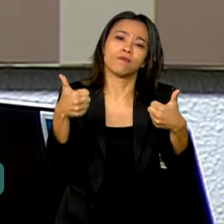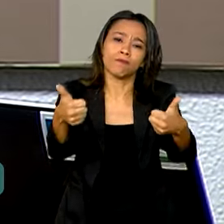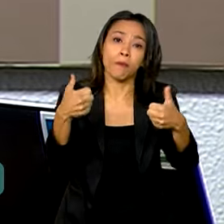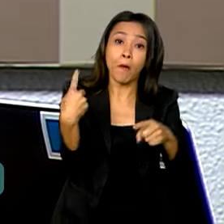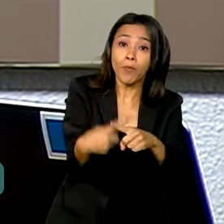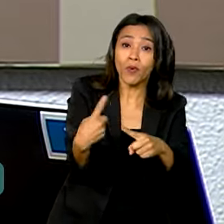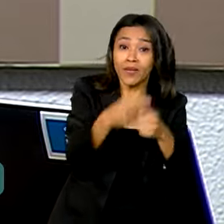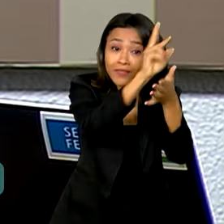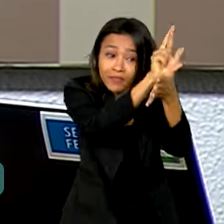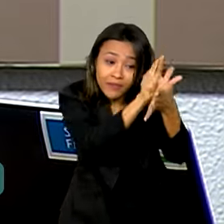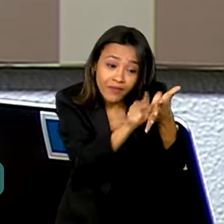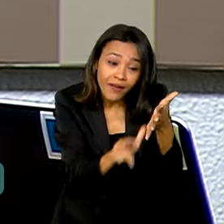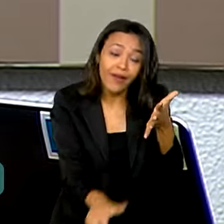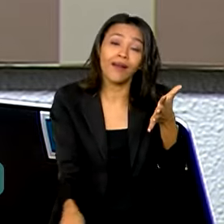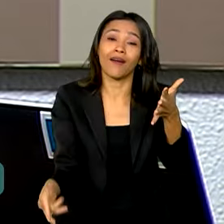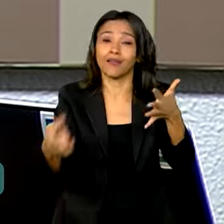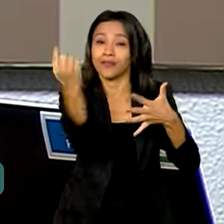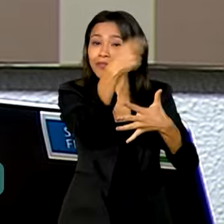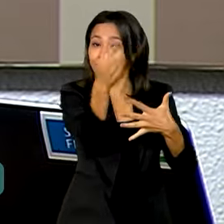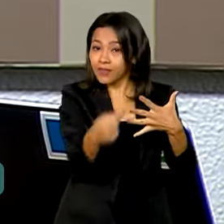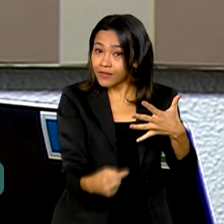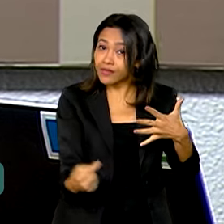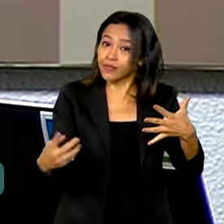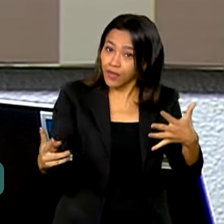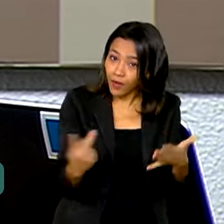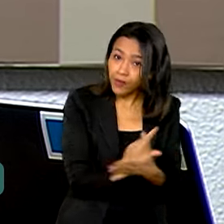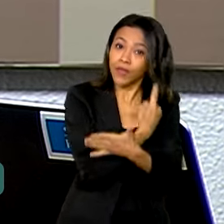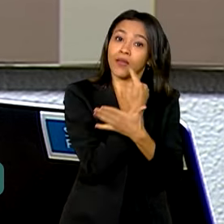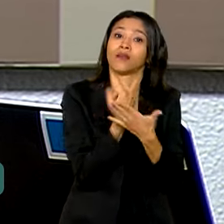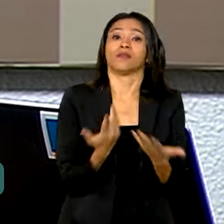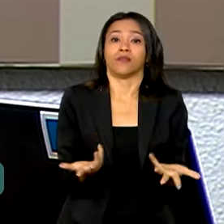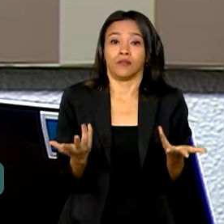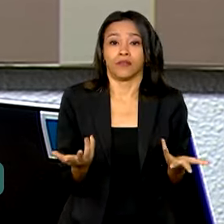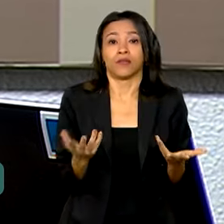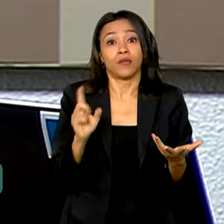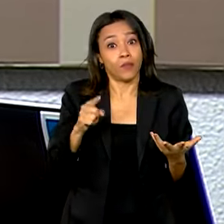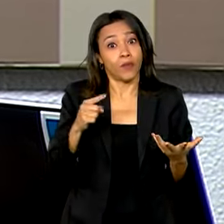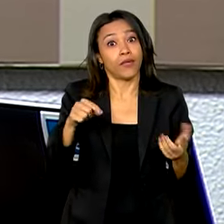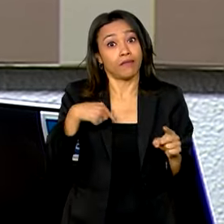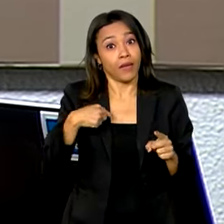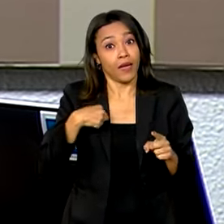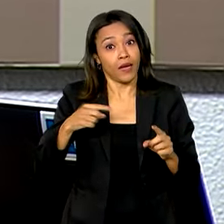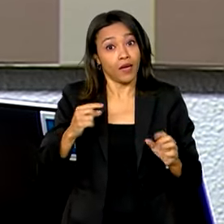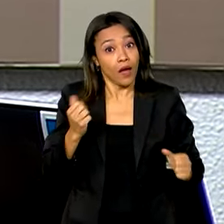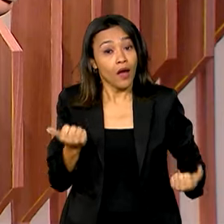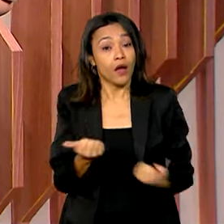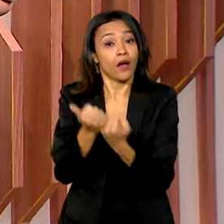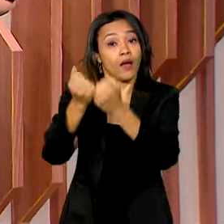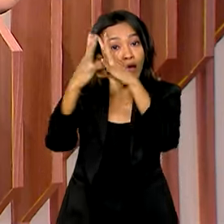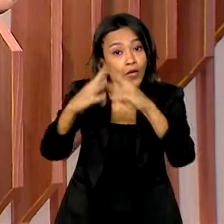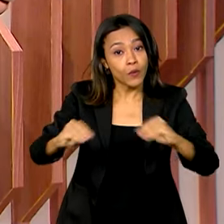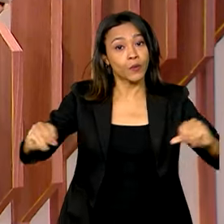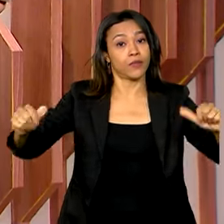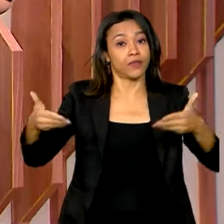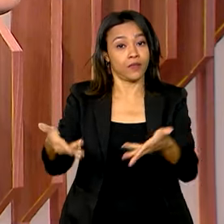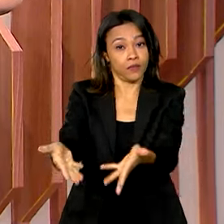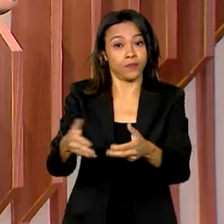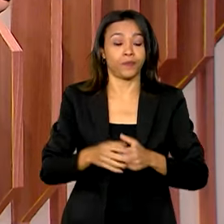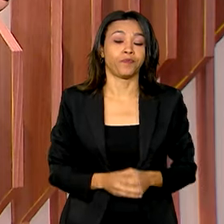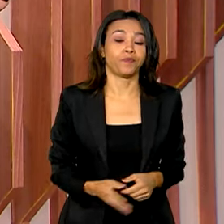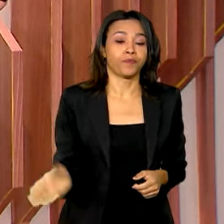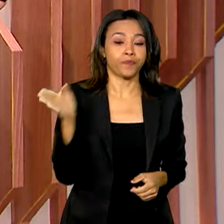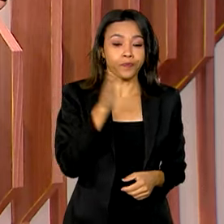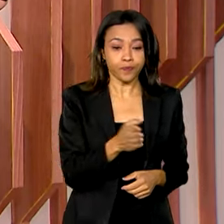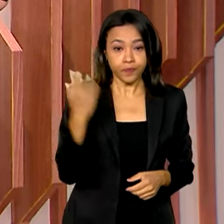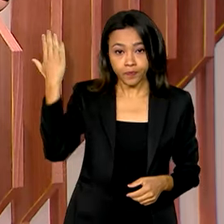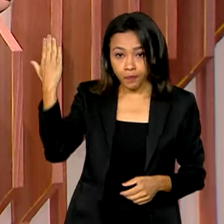combinação de vários fatores que aí estão sendo sobrepostos para fazer esse enfrentamento. Olha, a Agência